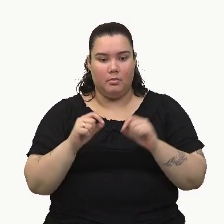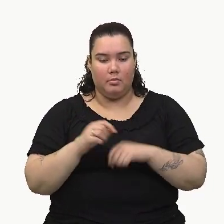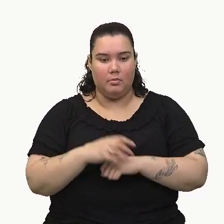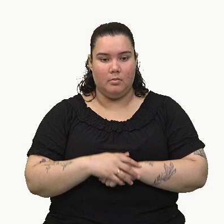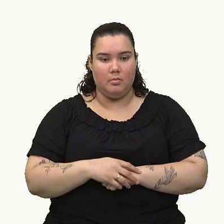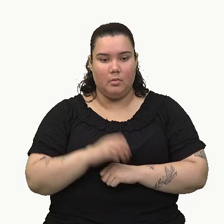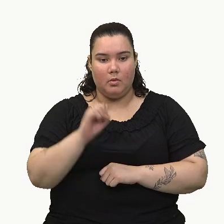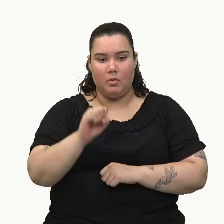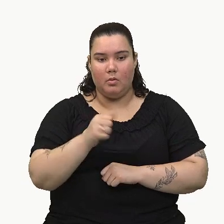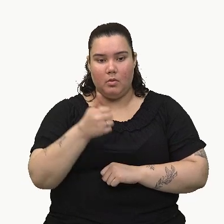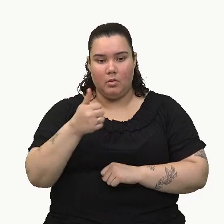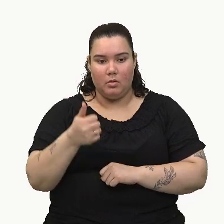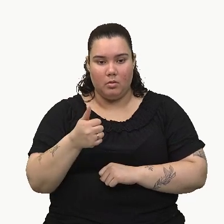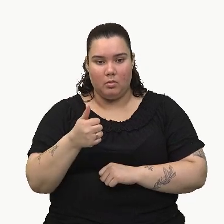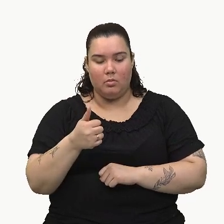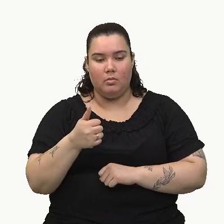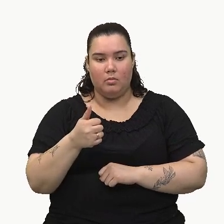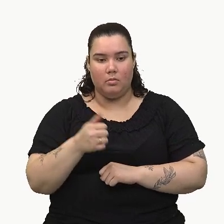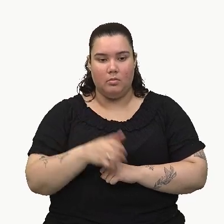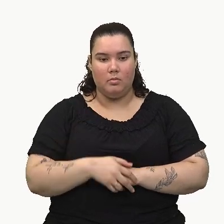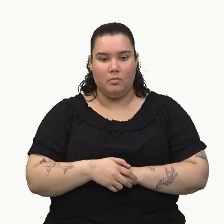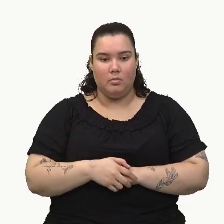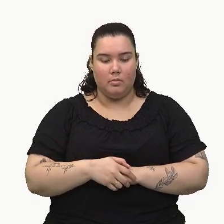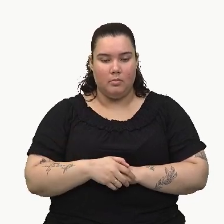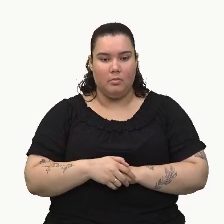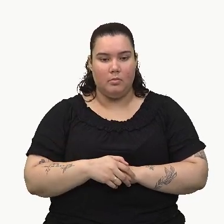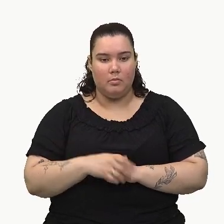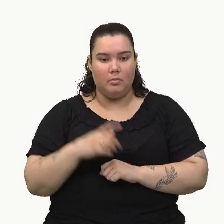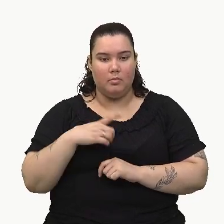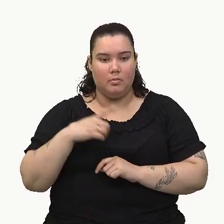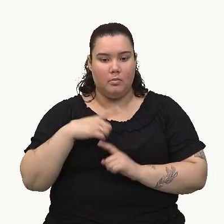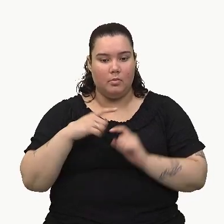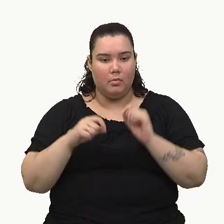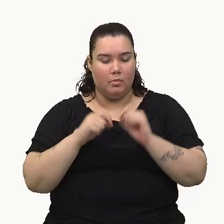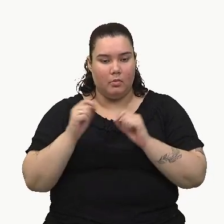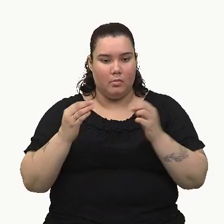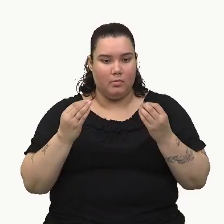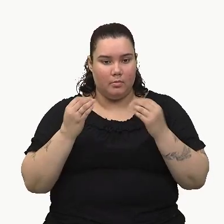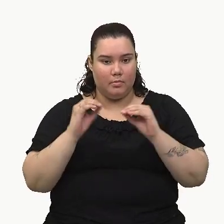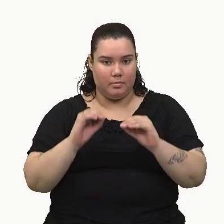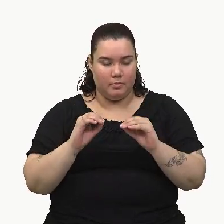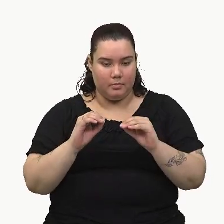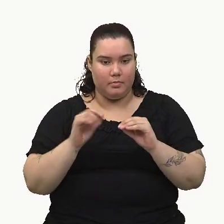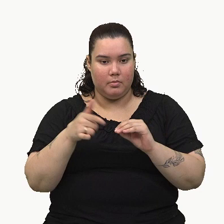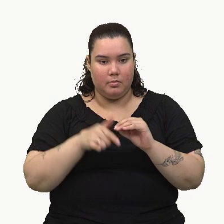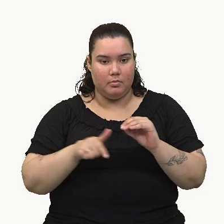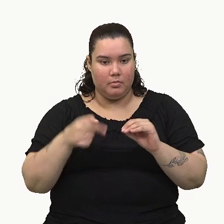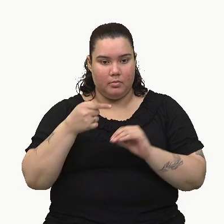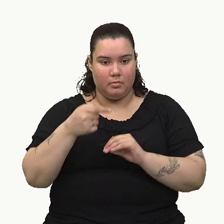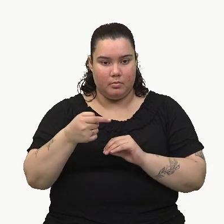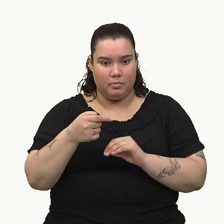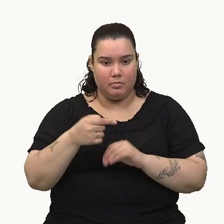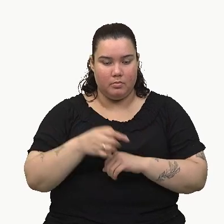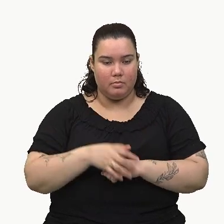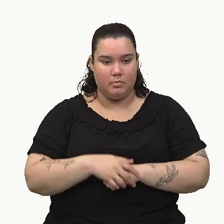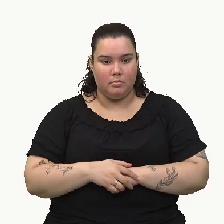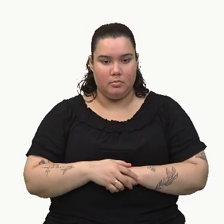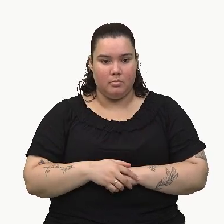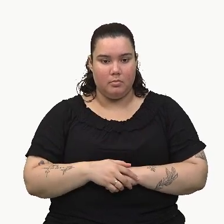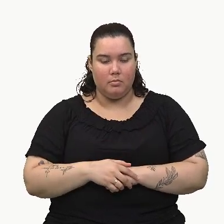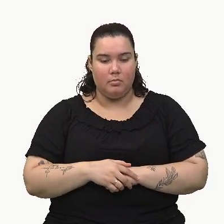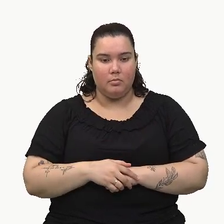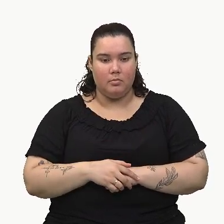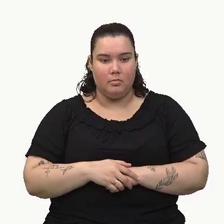ó, 81, sinais iguais, soma e repete o sinal, certo? Então, aqui, eu vou